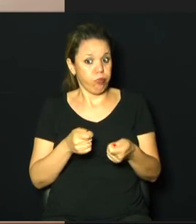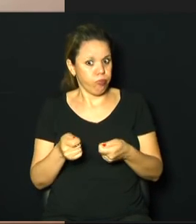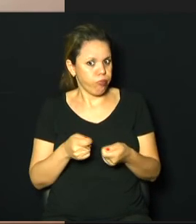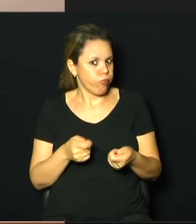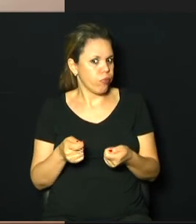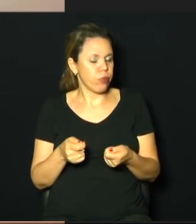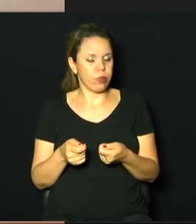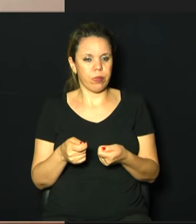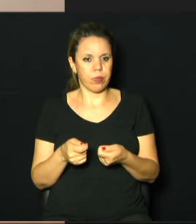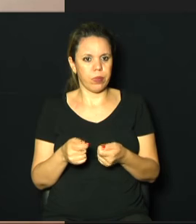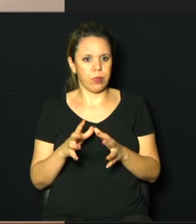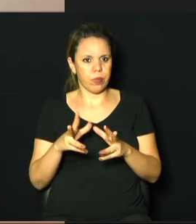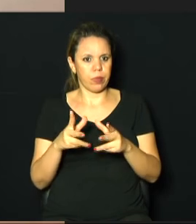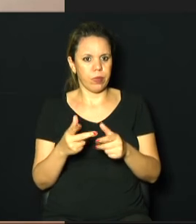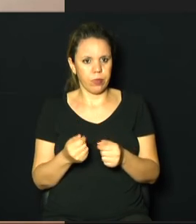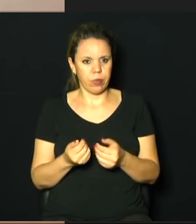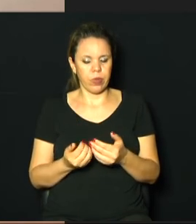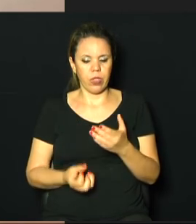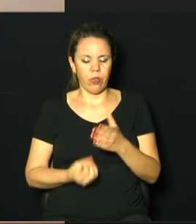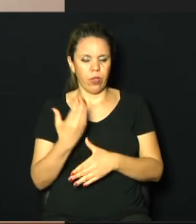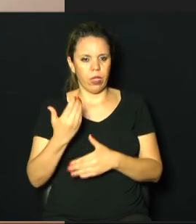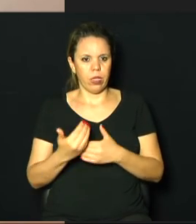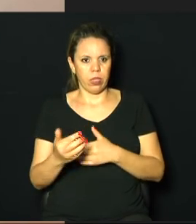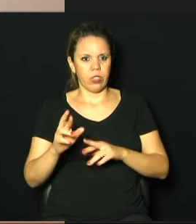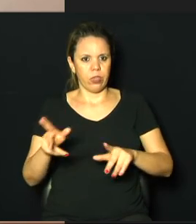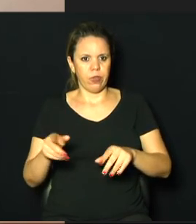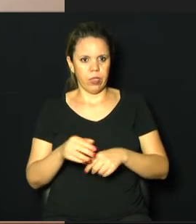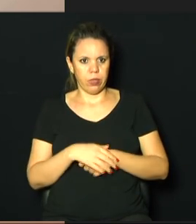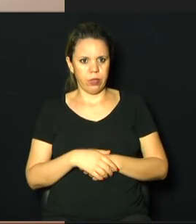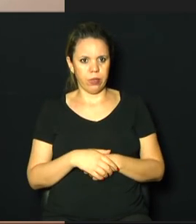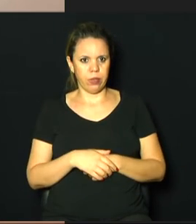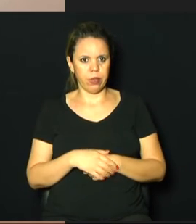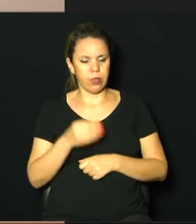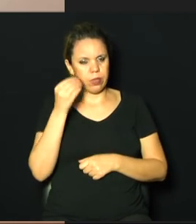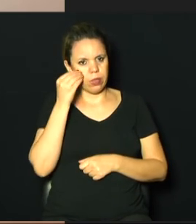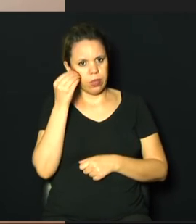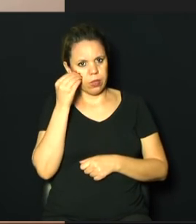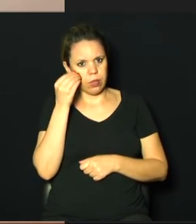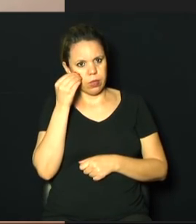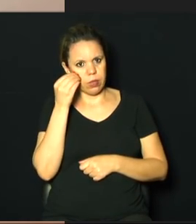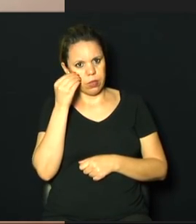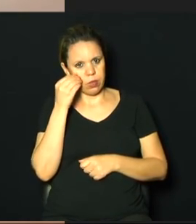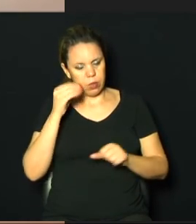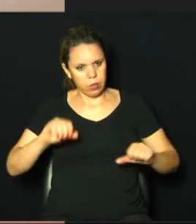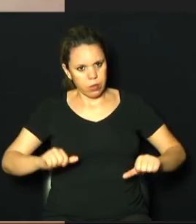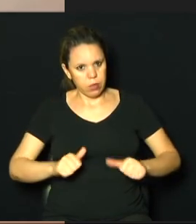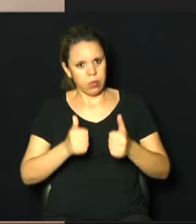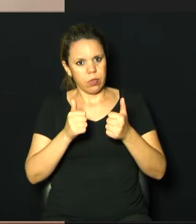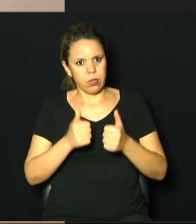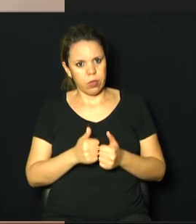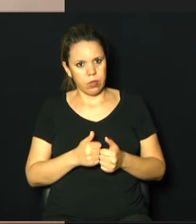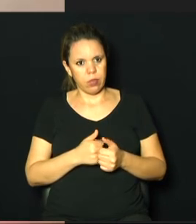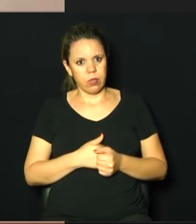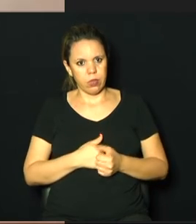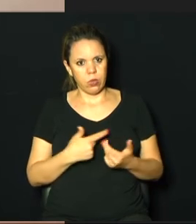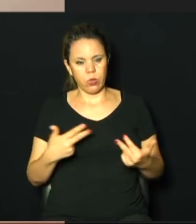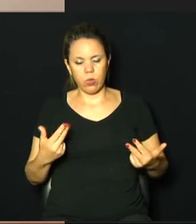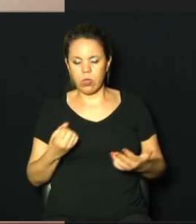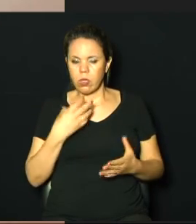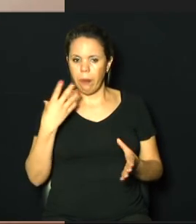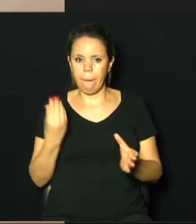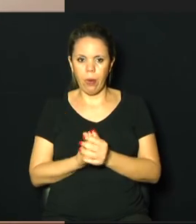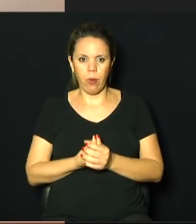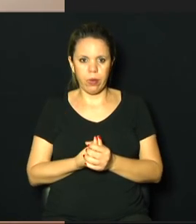equilíbrio para tudo isso que vai vir de diferente e tentar ser positivo e colocar coisas